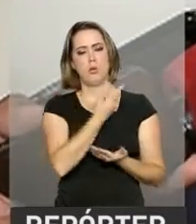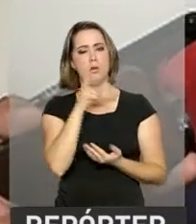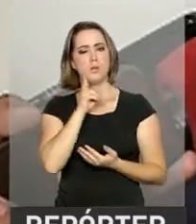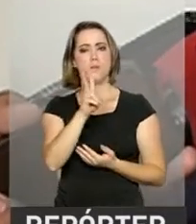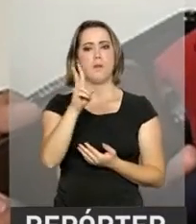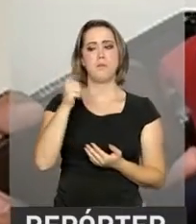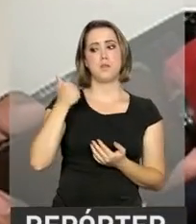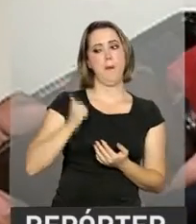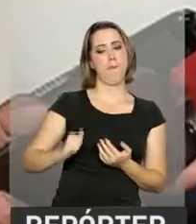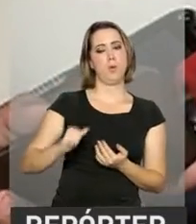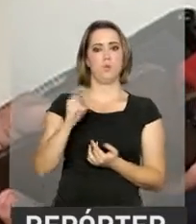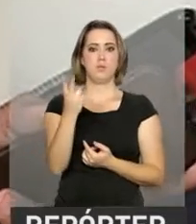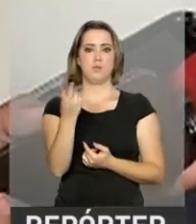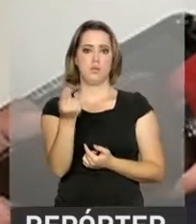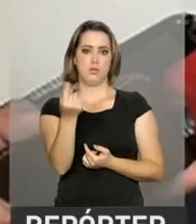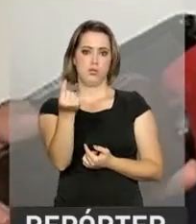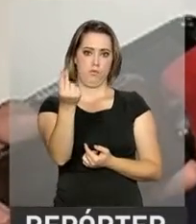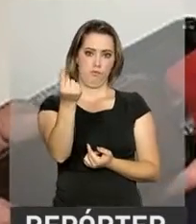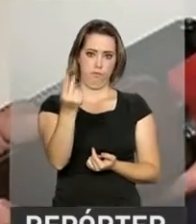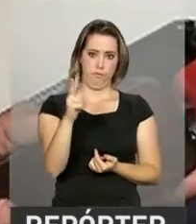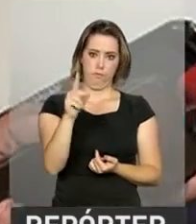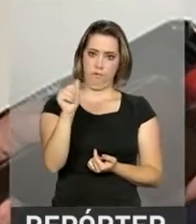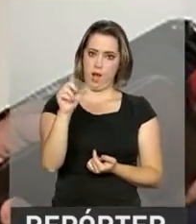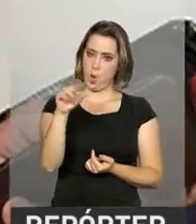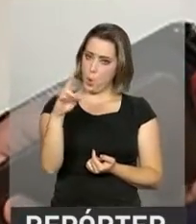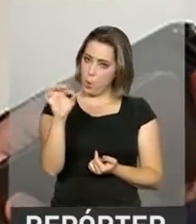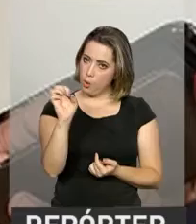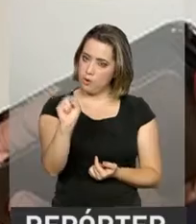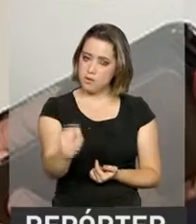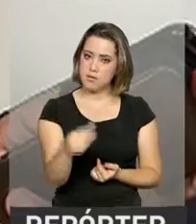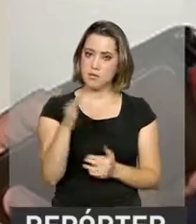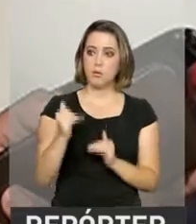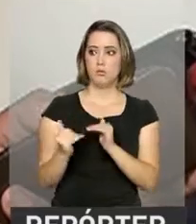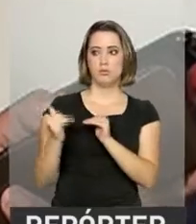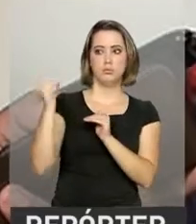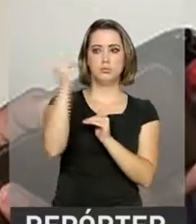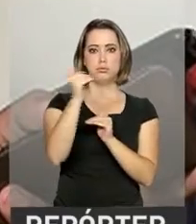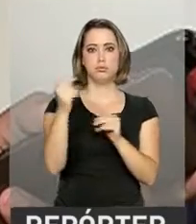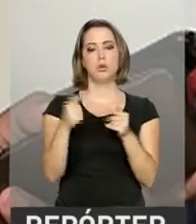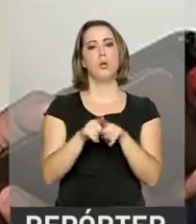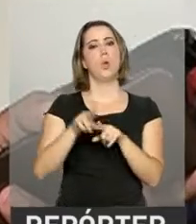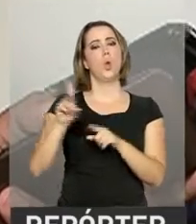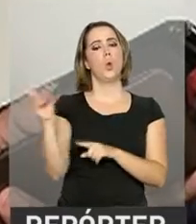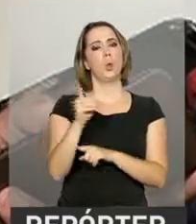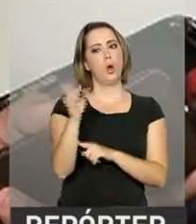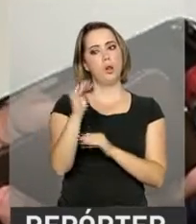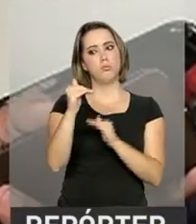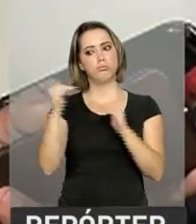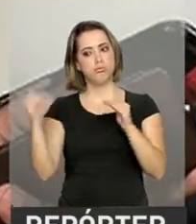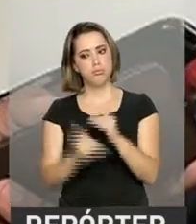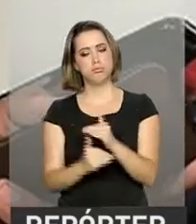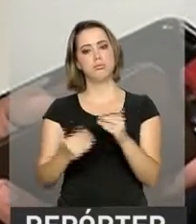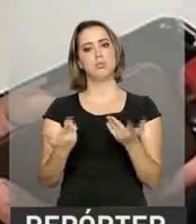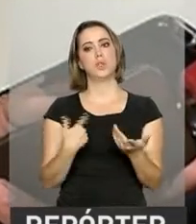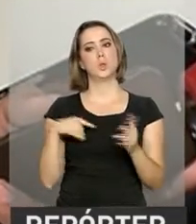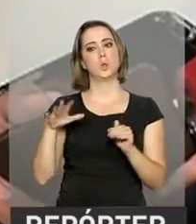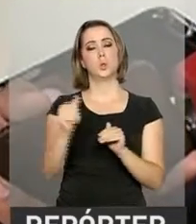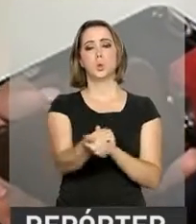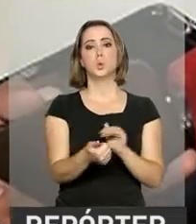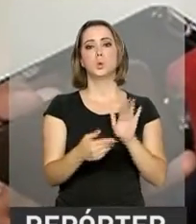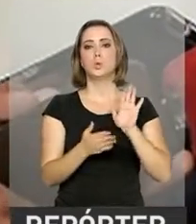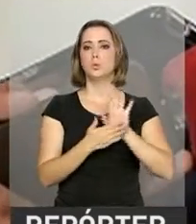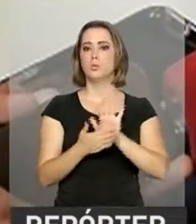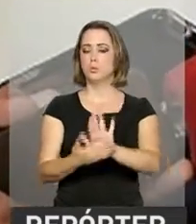né, subindo, dólar caindo, tudo isso, agora a inflação caindo, tudo isso mostra que